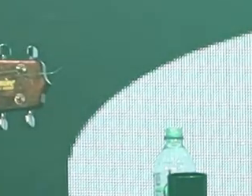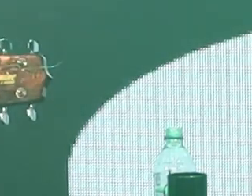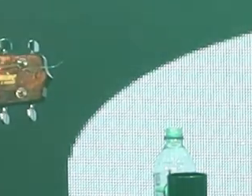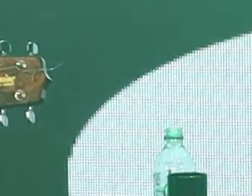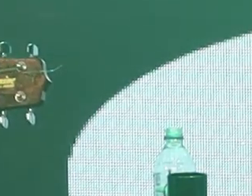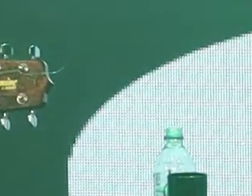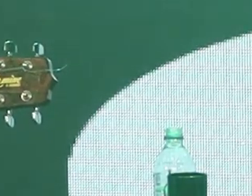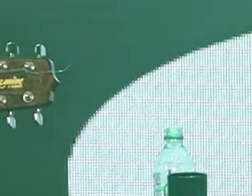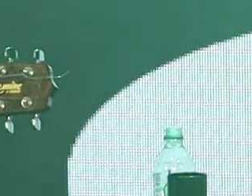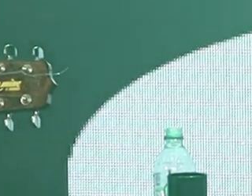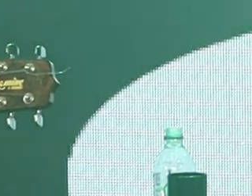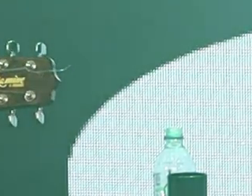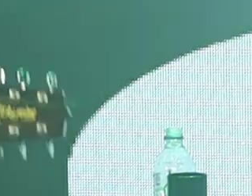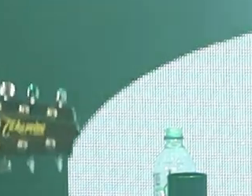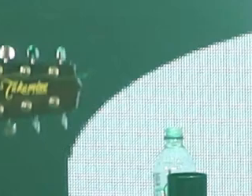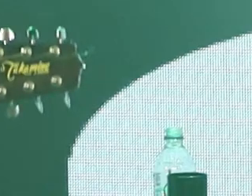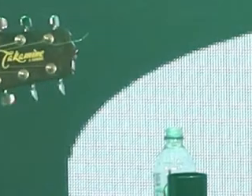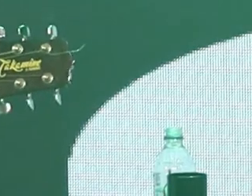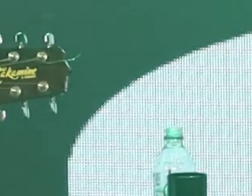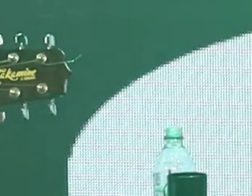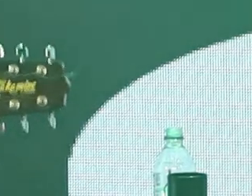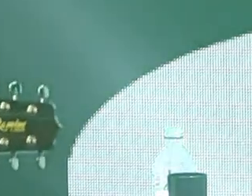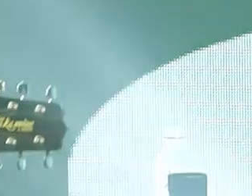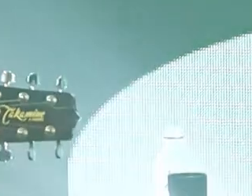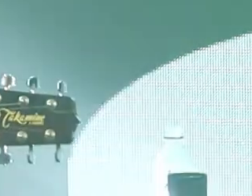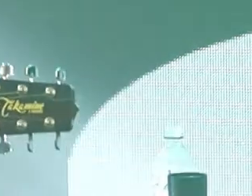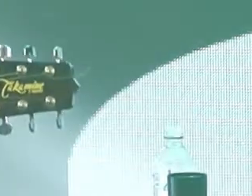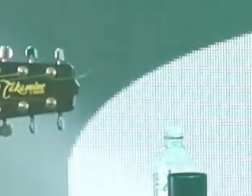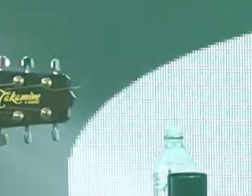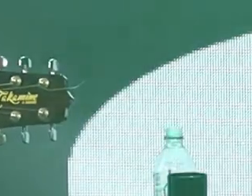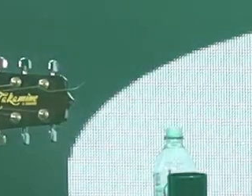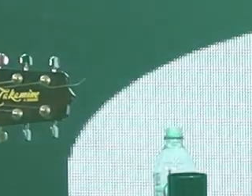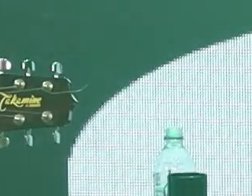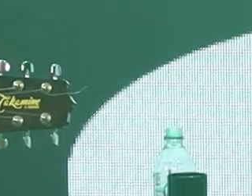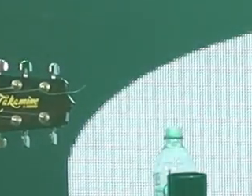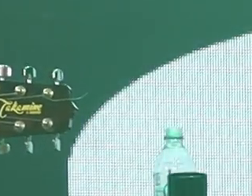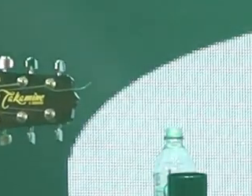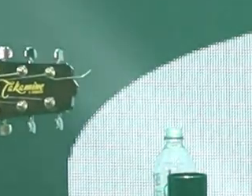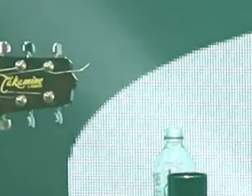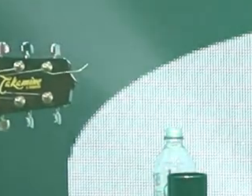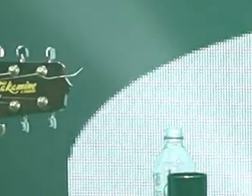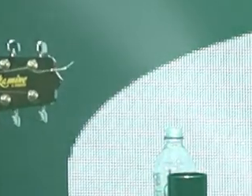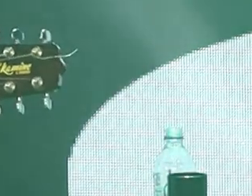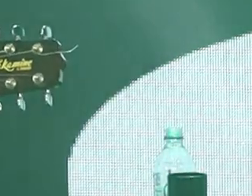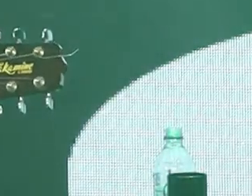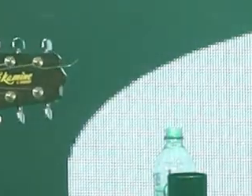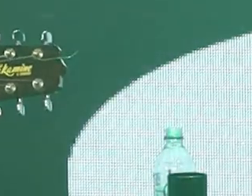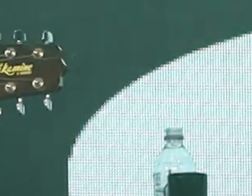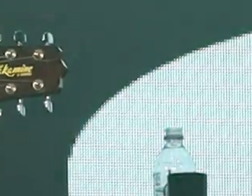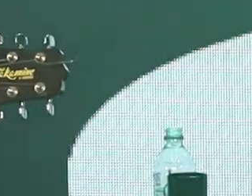os cabelos enfumaçados. Quando rompa a estrela d'alva,